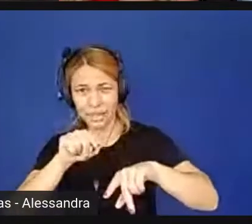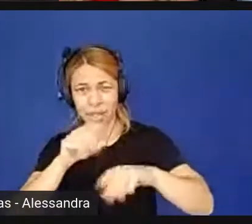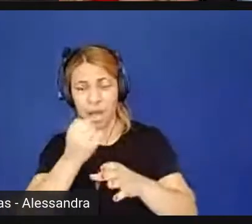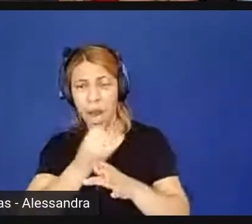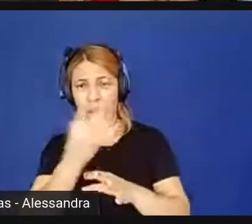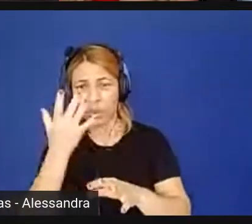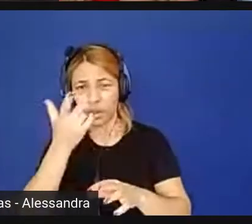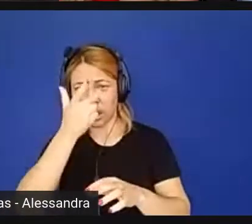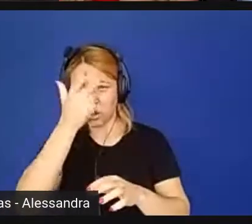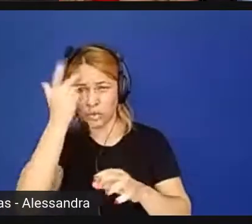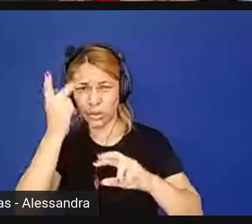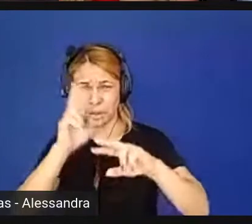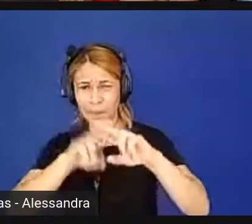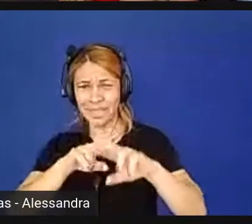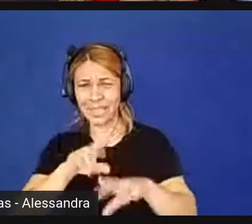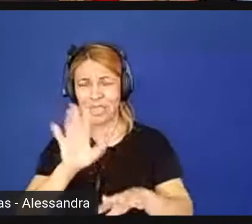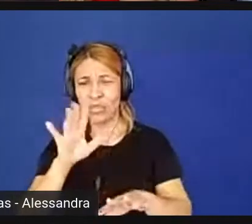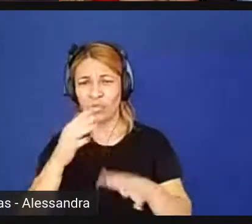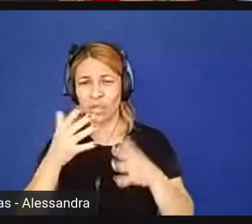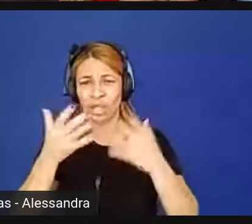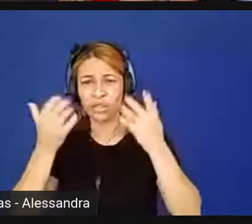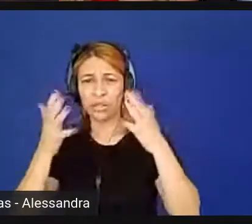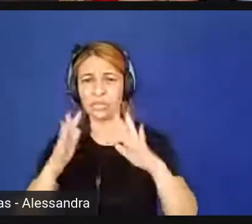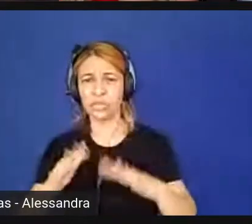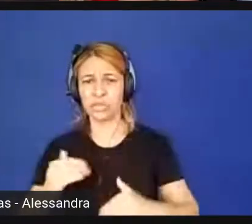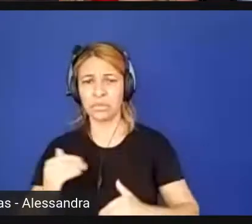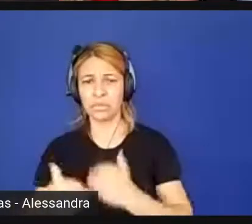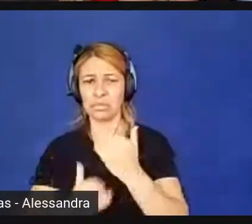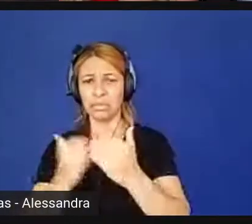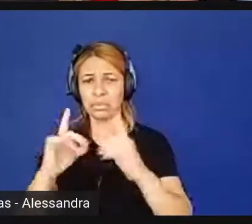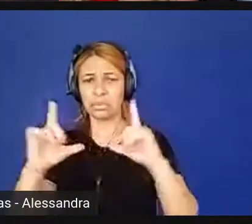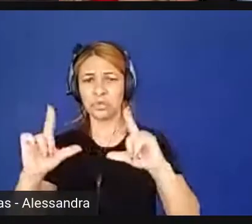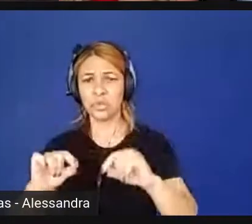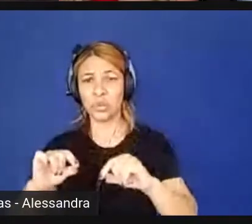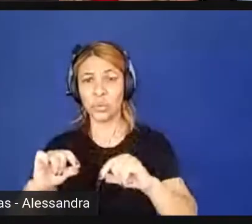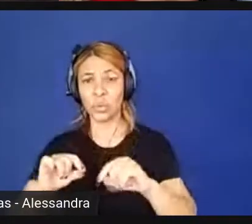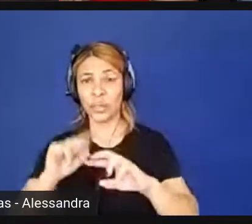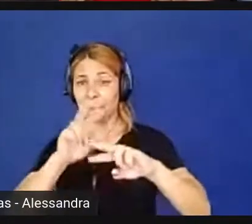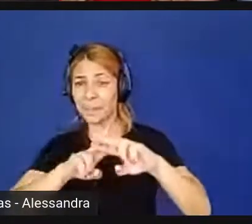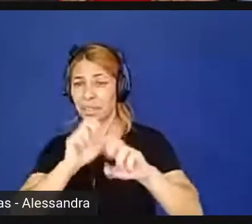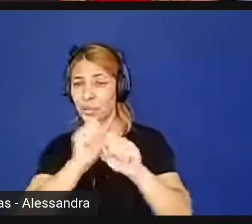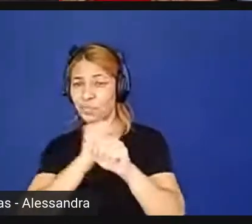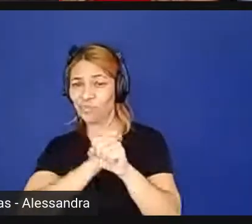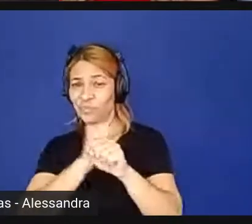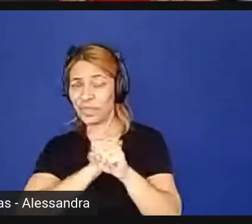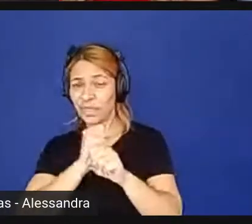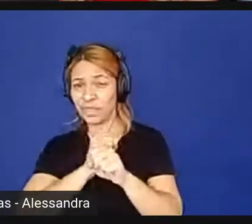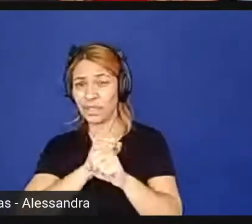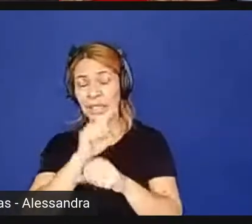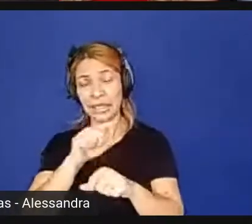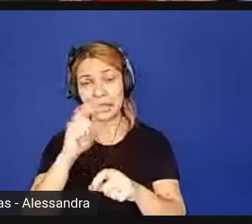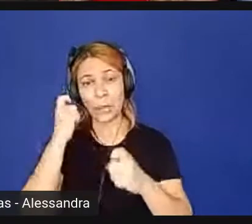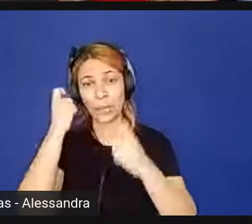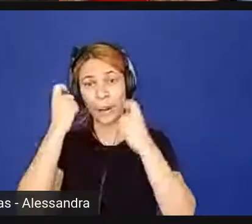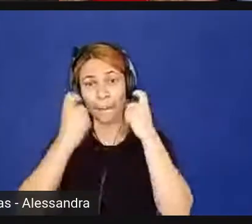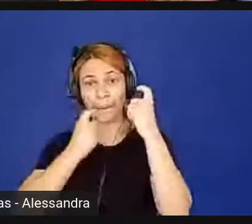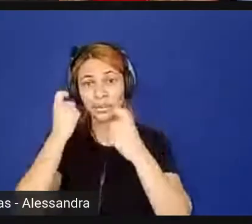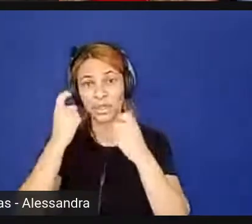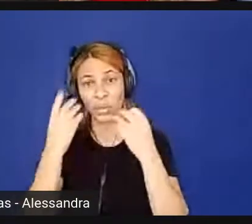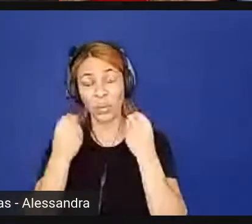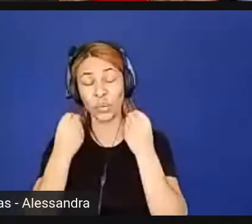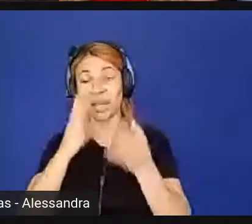estar desestimulando, por exemplo, progressão de regime. E isso é uma preocupação de compliance. Eu estou entregando mal o meu